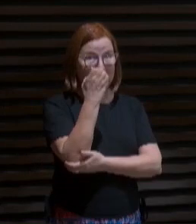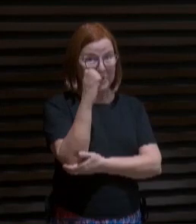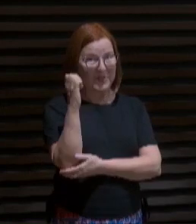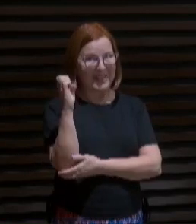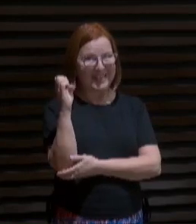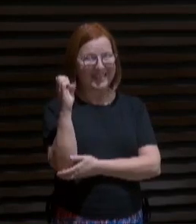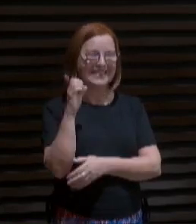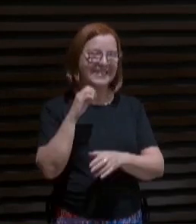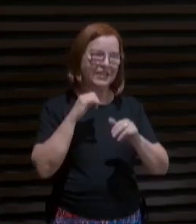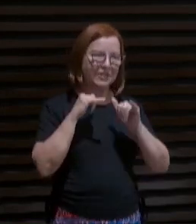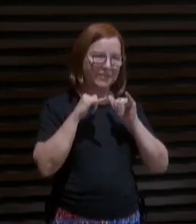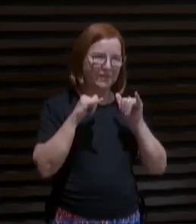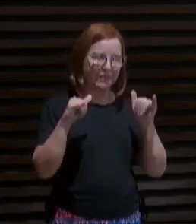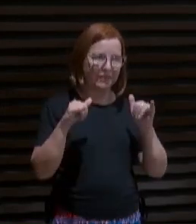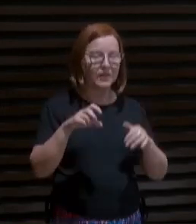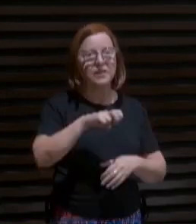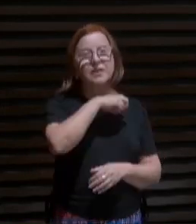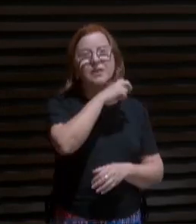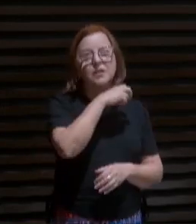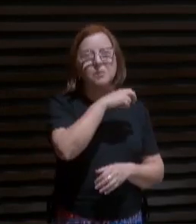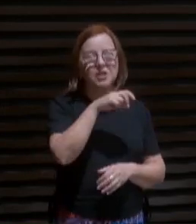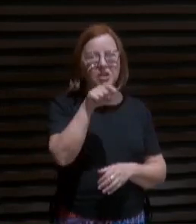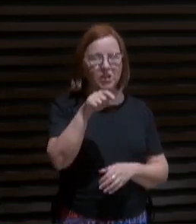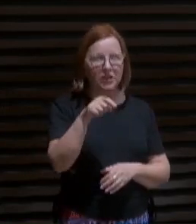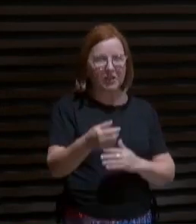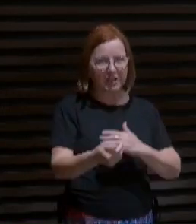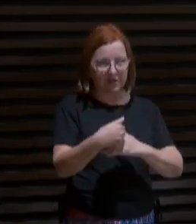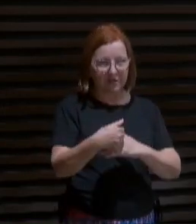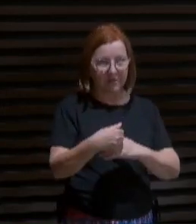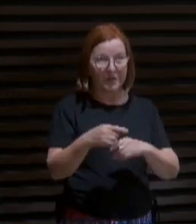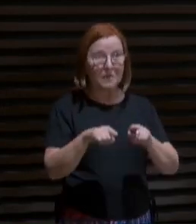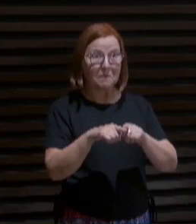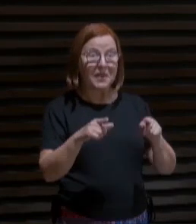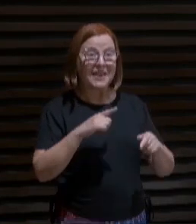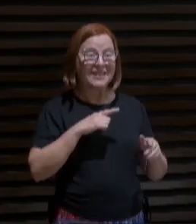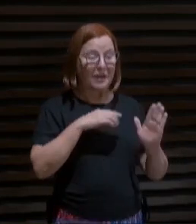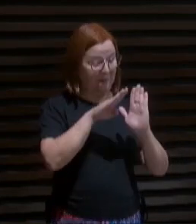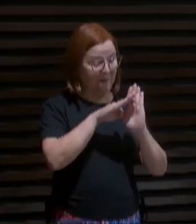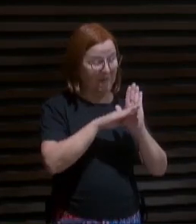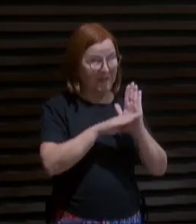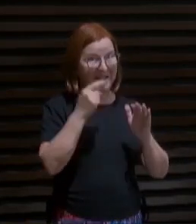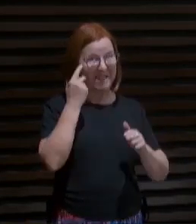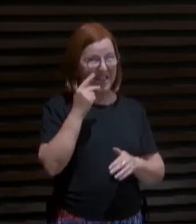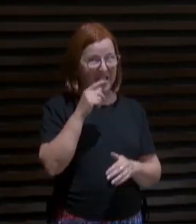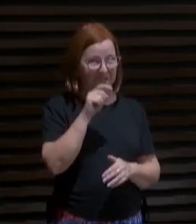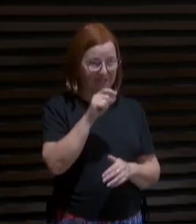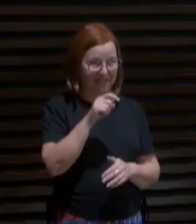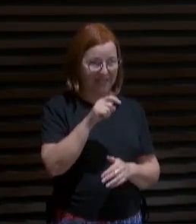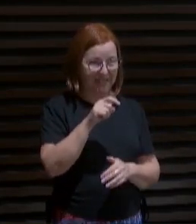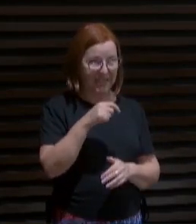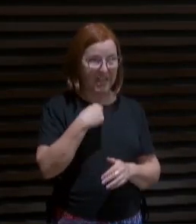dizendo: serpente, você entrou, mas eu tenho uma proposta, eu tenho um plano para você, eu vou esmagar a tua